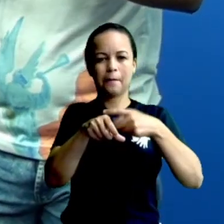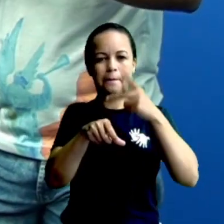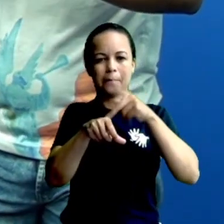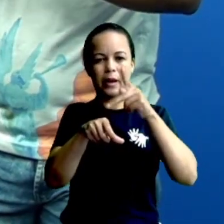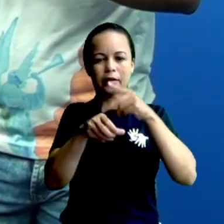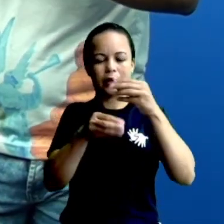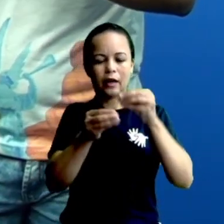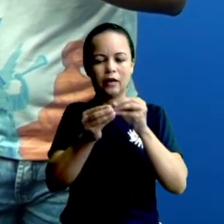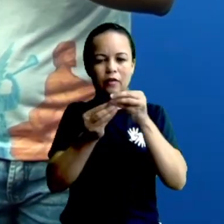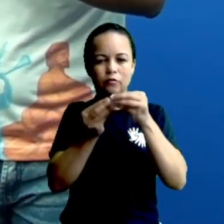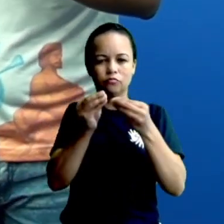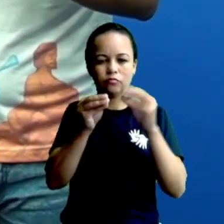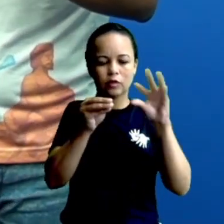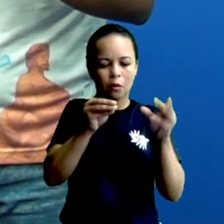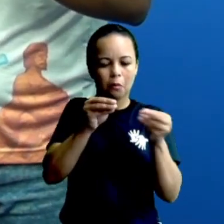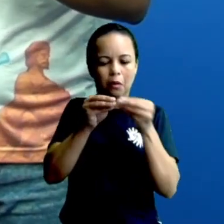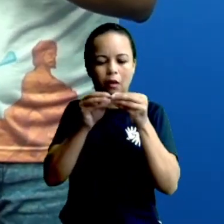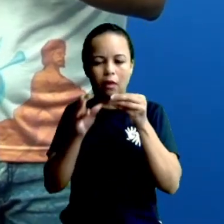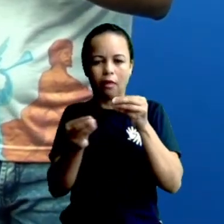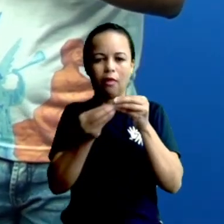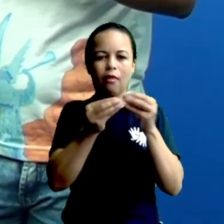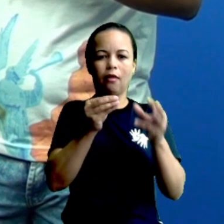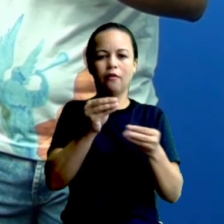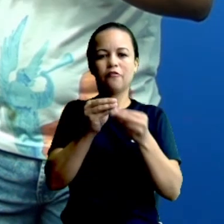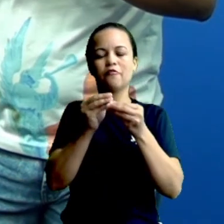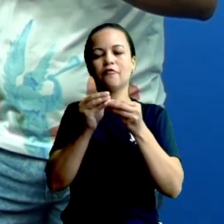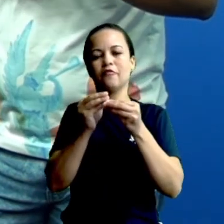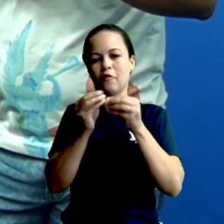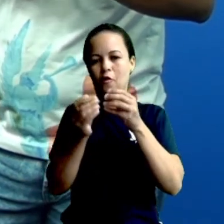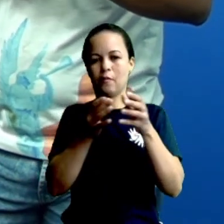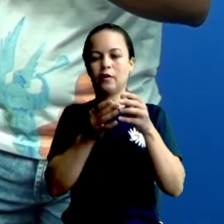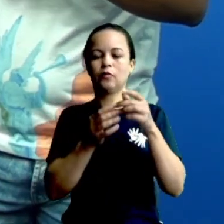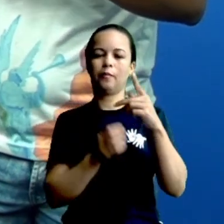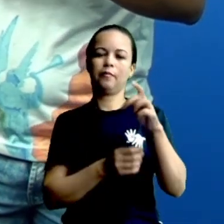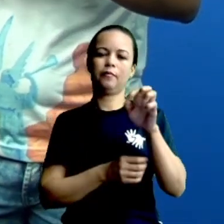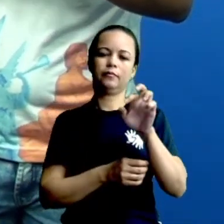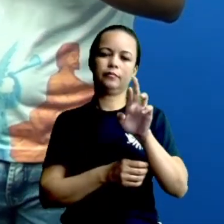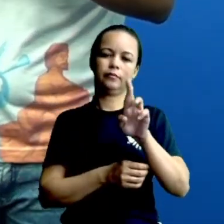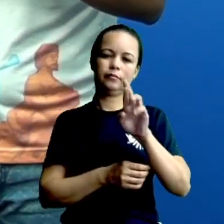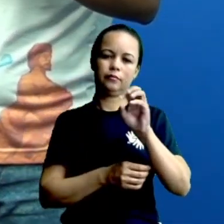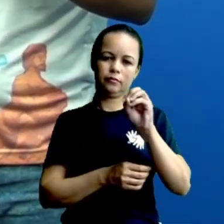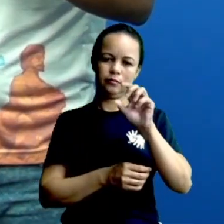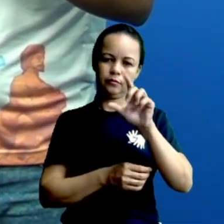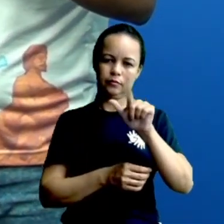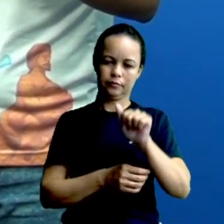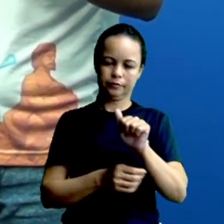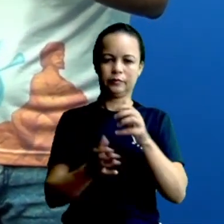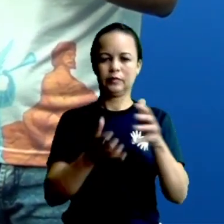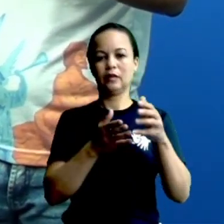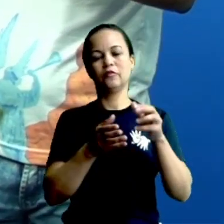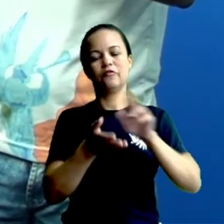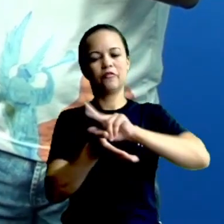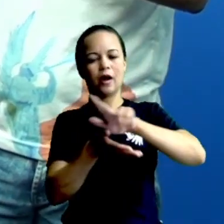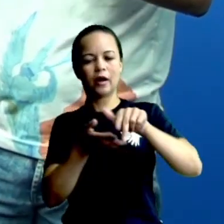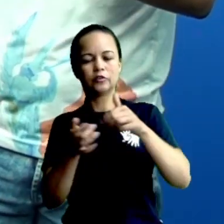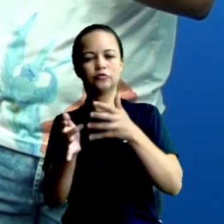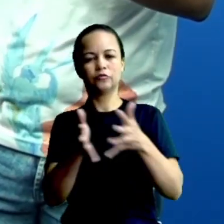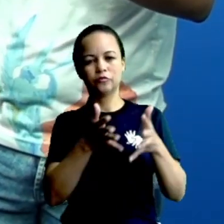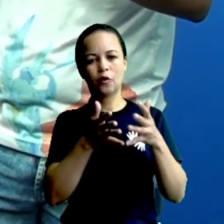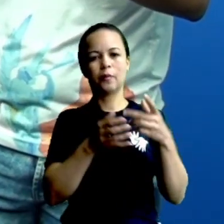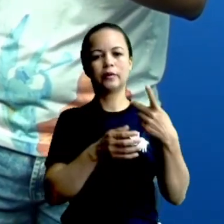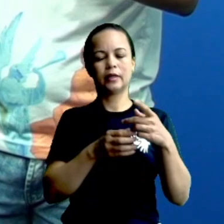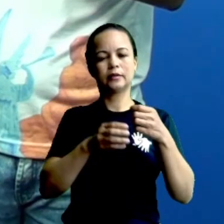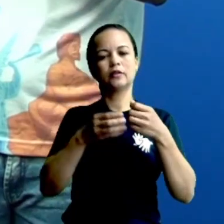encapsulam essa areia, esse grão de areia, formando a pérola. As pérolas possuem diversos formatos, né?